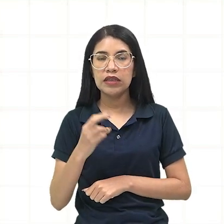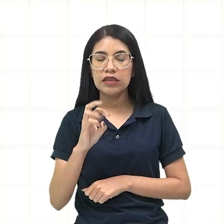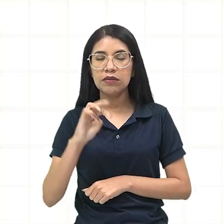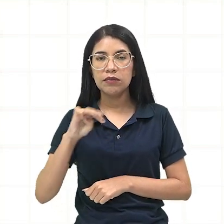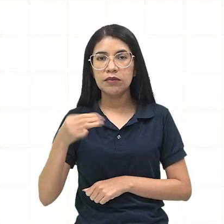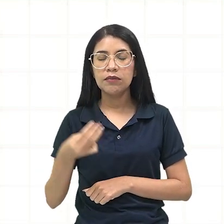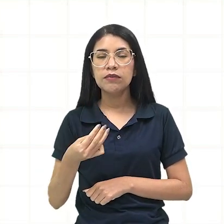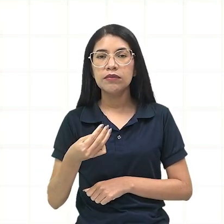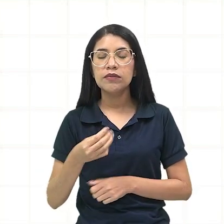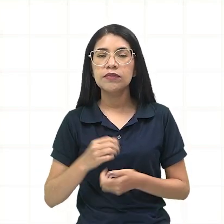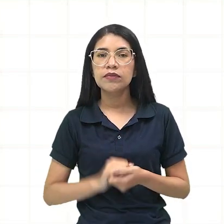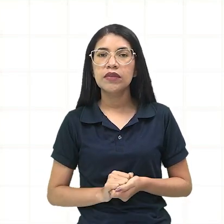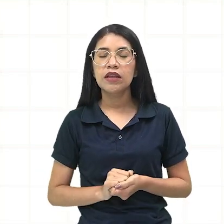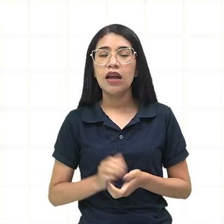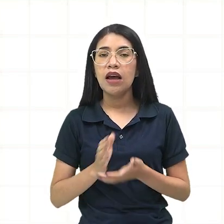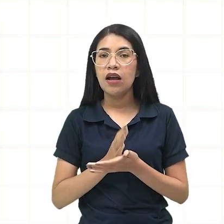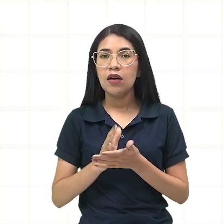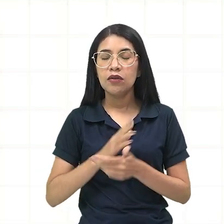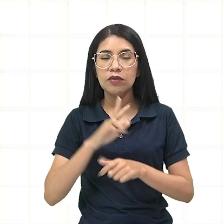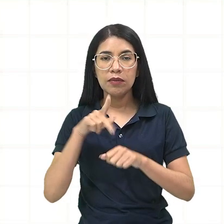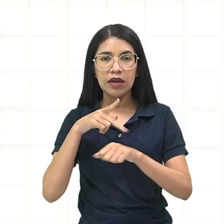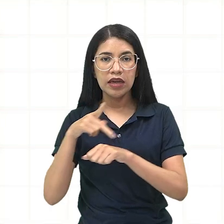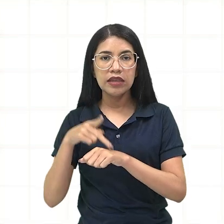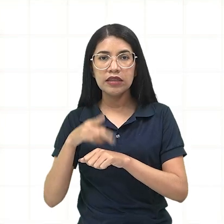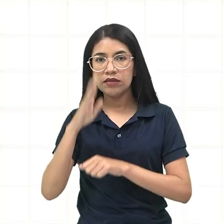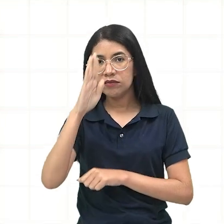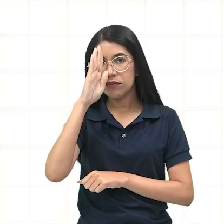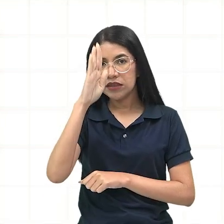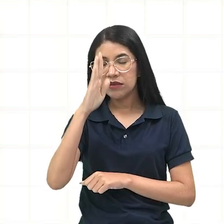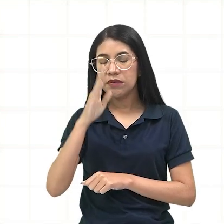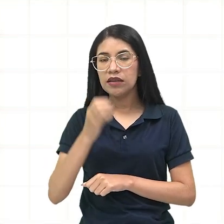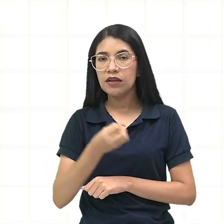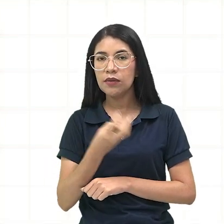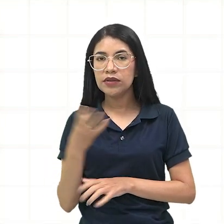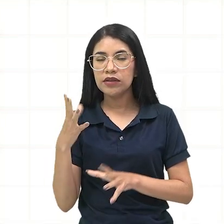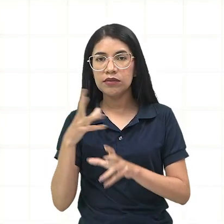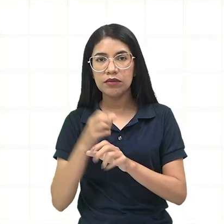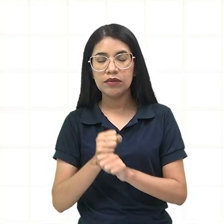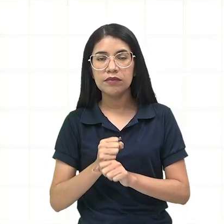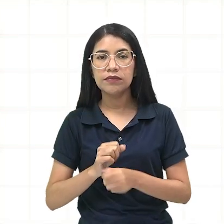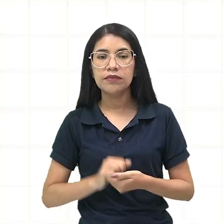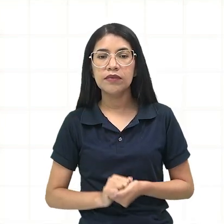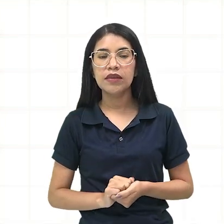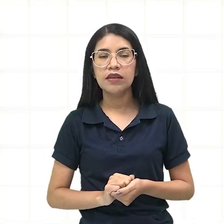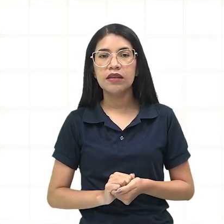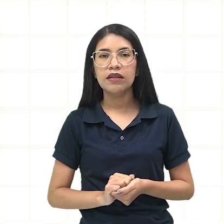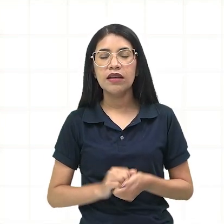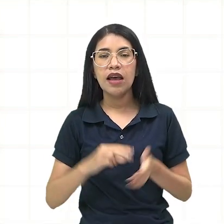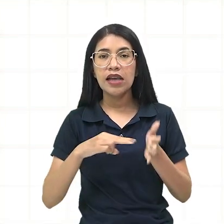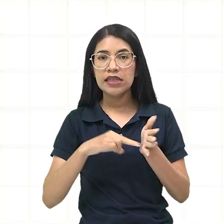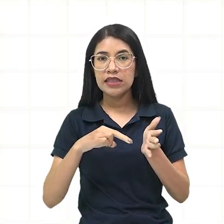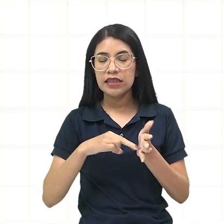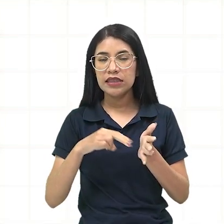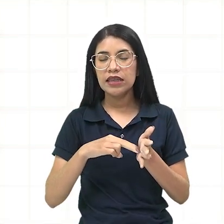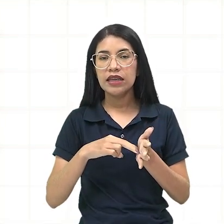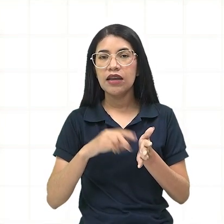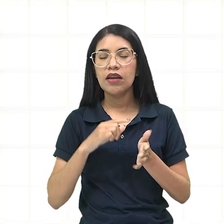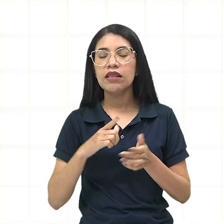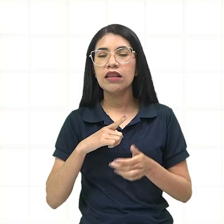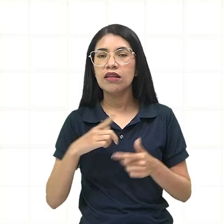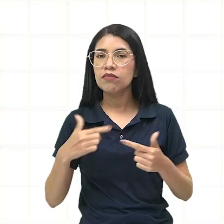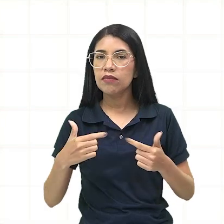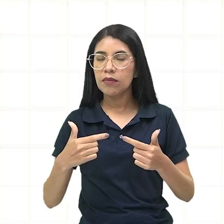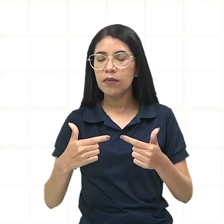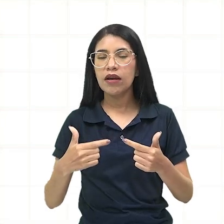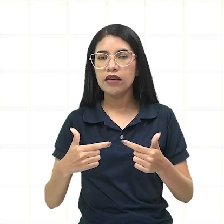agora, a gente tem alguns países que se destacam nessa quantidade de pessoas. Olha a Síria. A Síria é um país que está passando por uma guerra